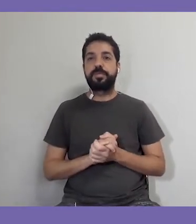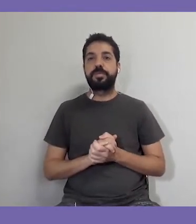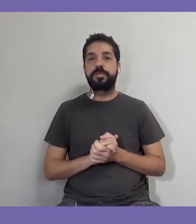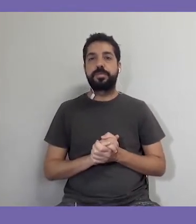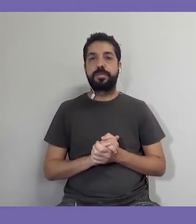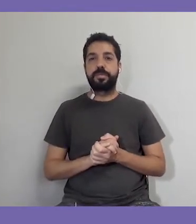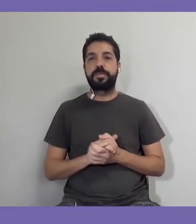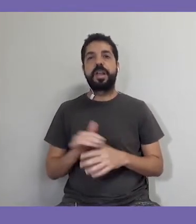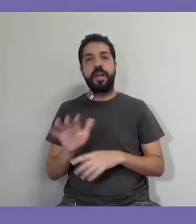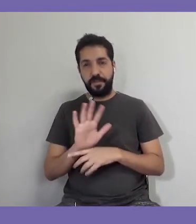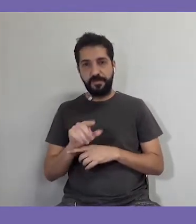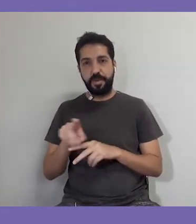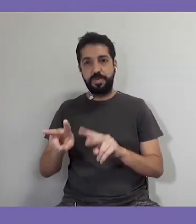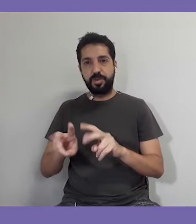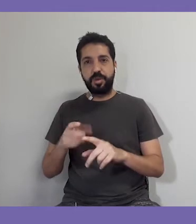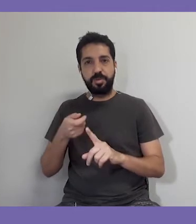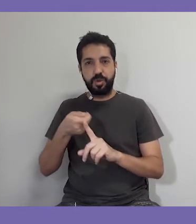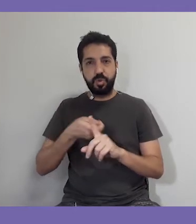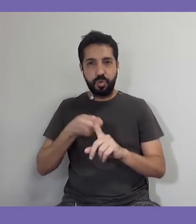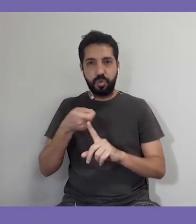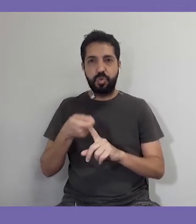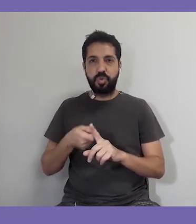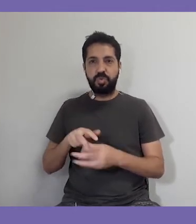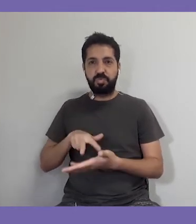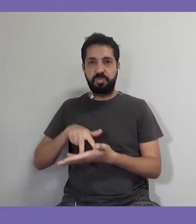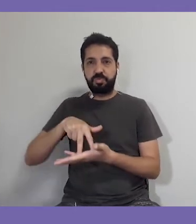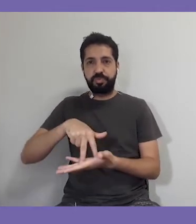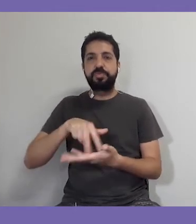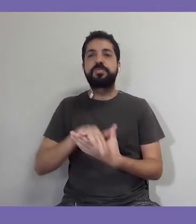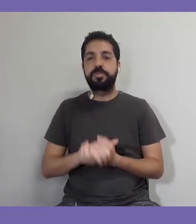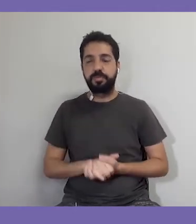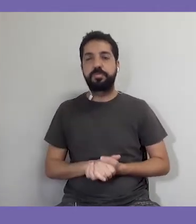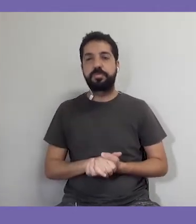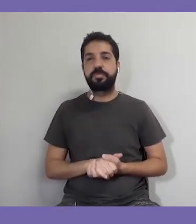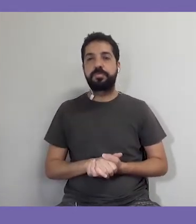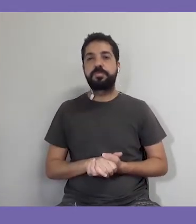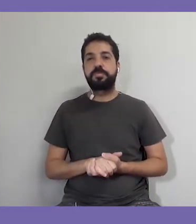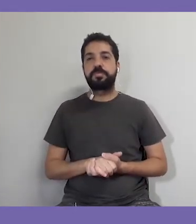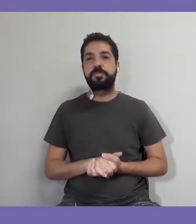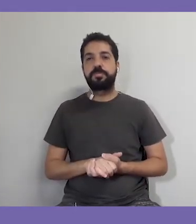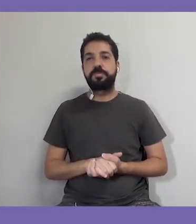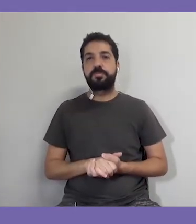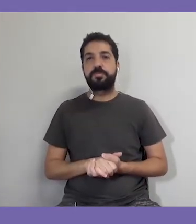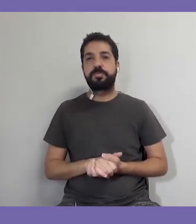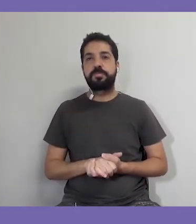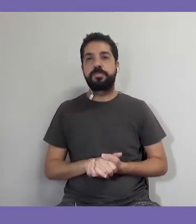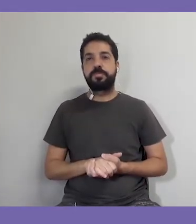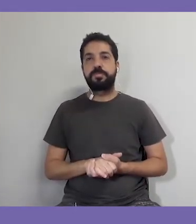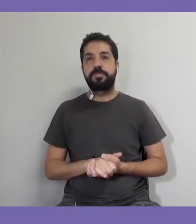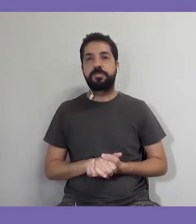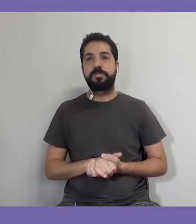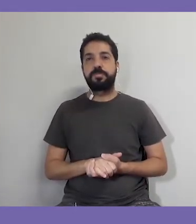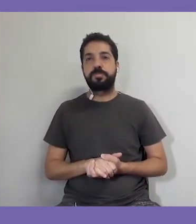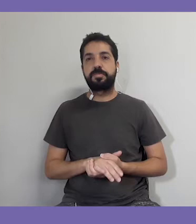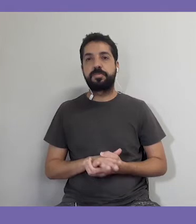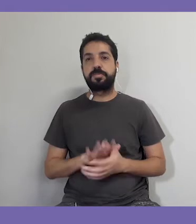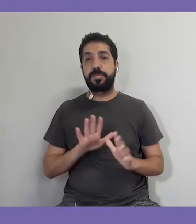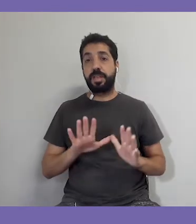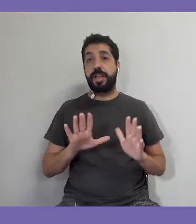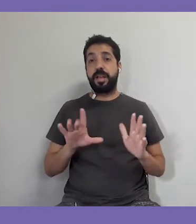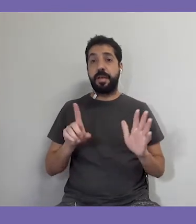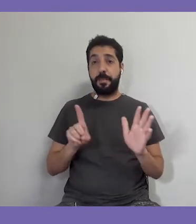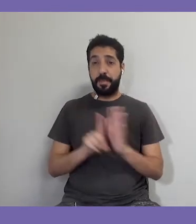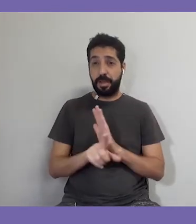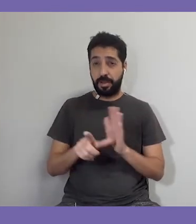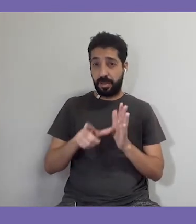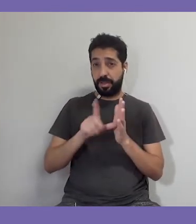muito Uhum, próximo também, um filme de luta, né? Engajado e tal. isso. Bem isso. Aproveitando da